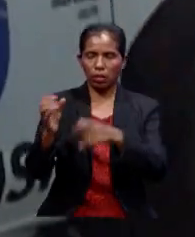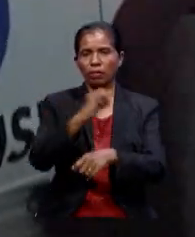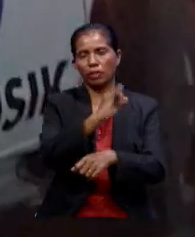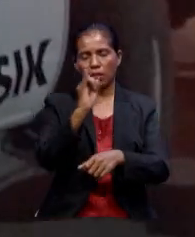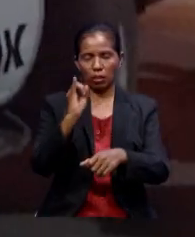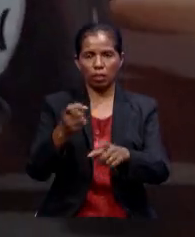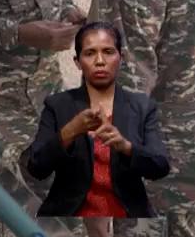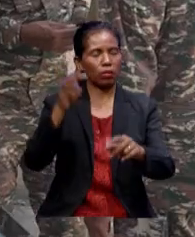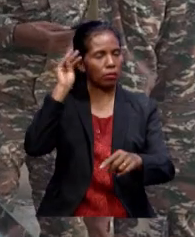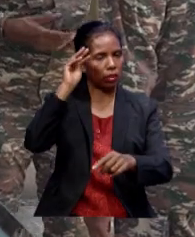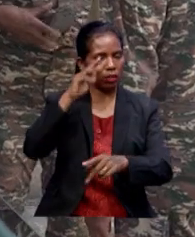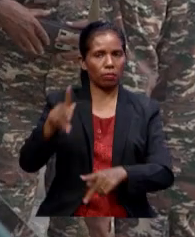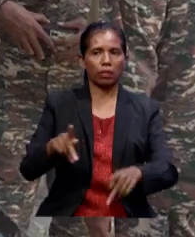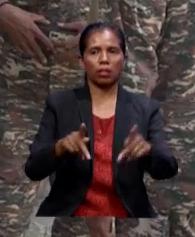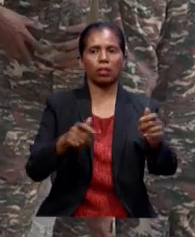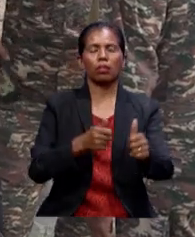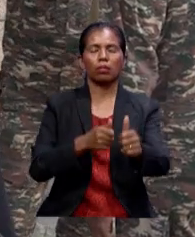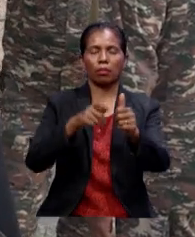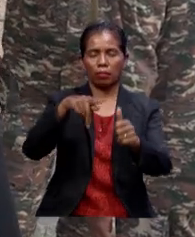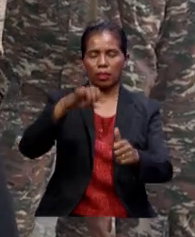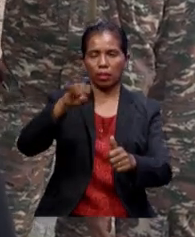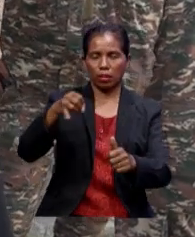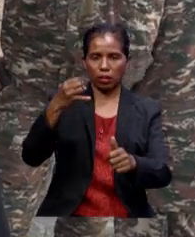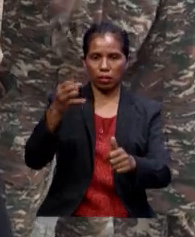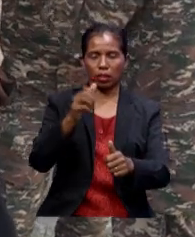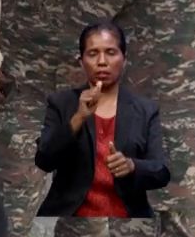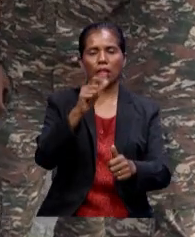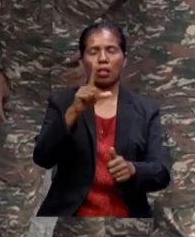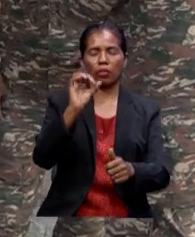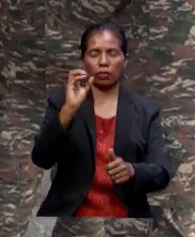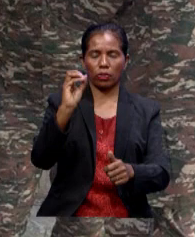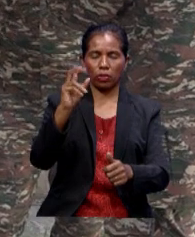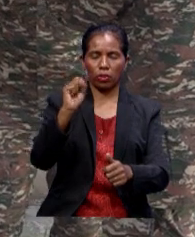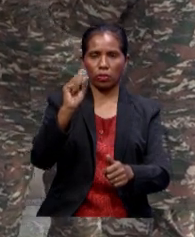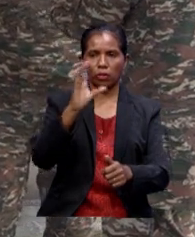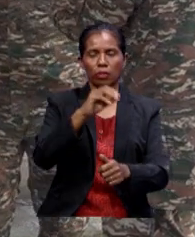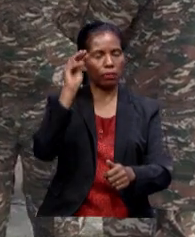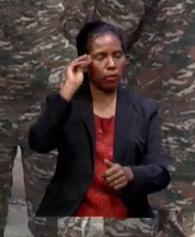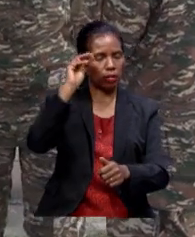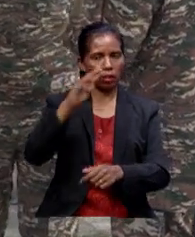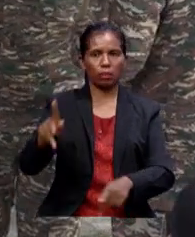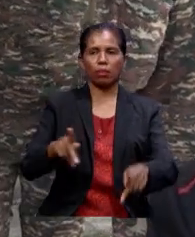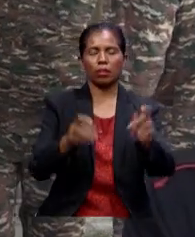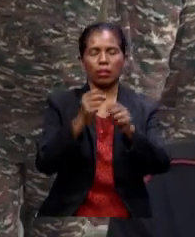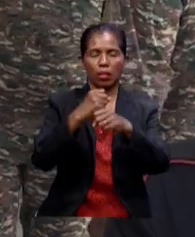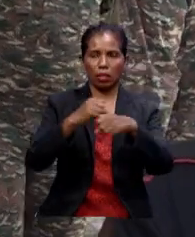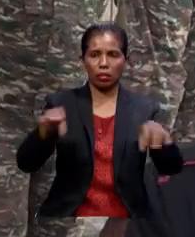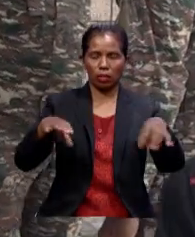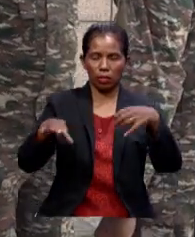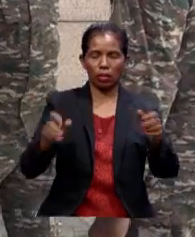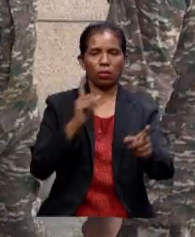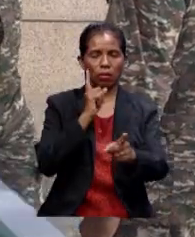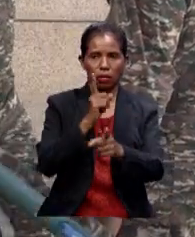o Ministério Público. Tuir Procurador-Geral República Alfonso Lopes, durante né Ministério Público, halo serviço com